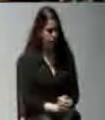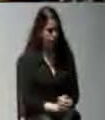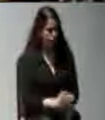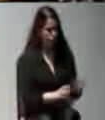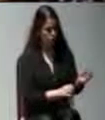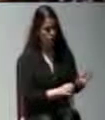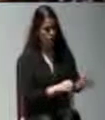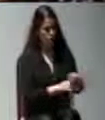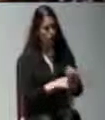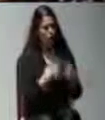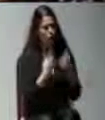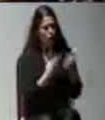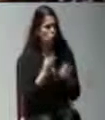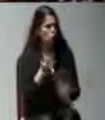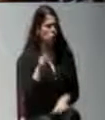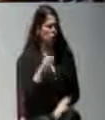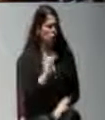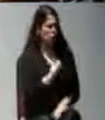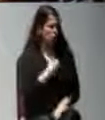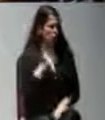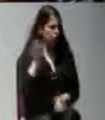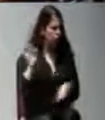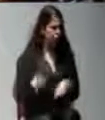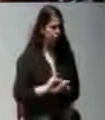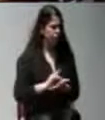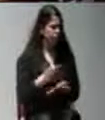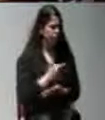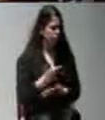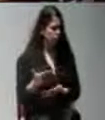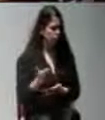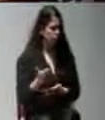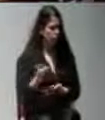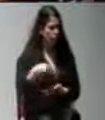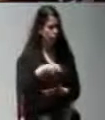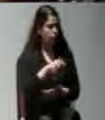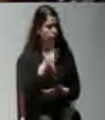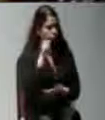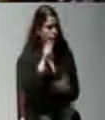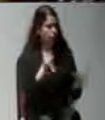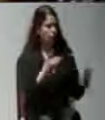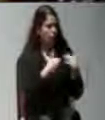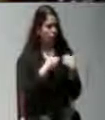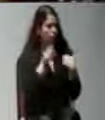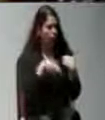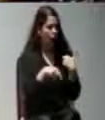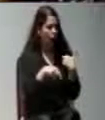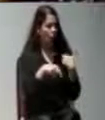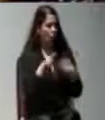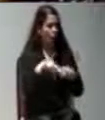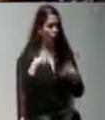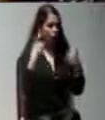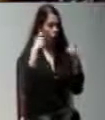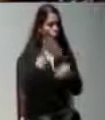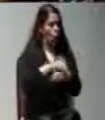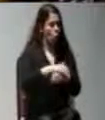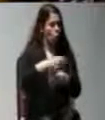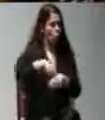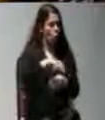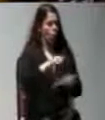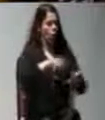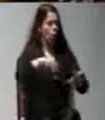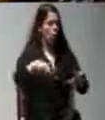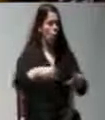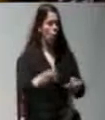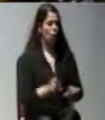daqueles que nunca foram considerados e são responsabilizados pelos índices de violência simplesmente porque